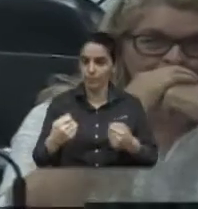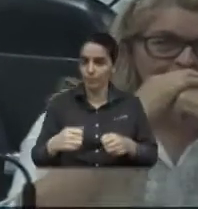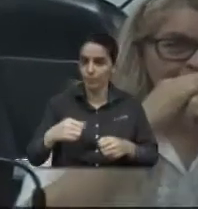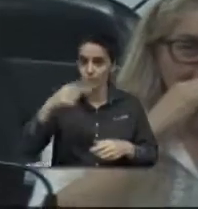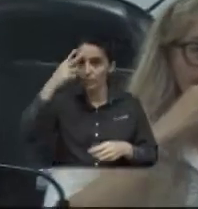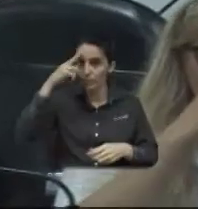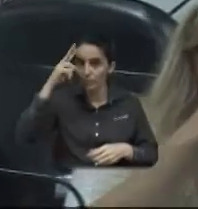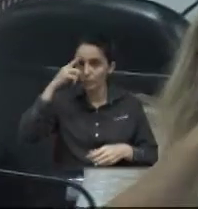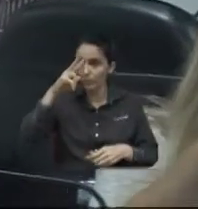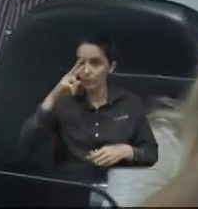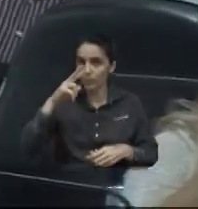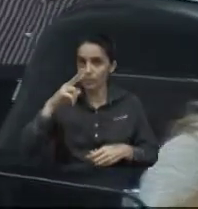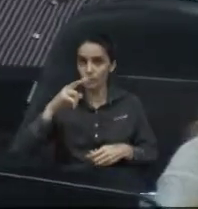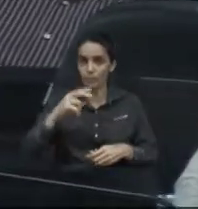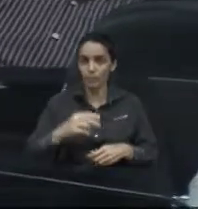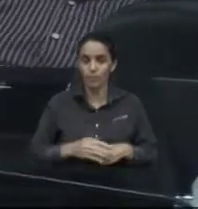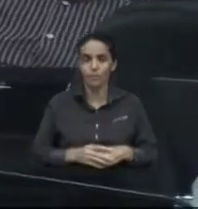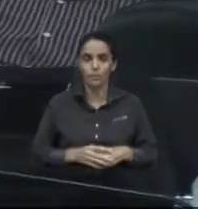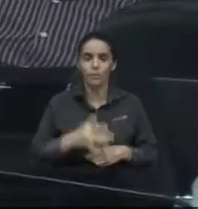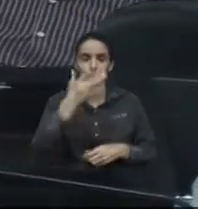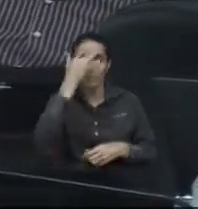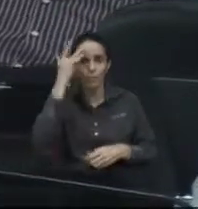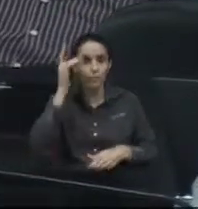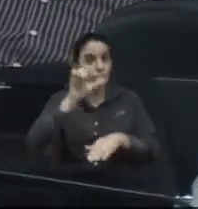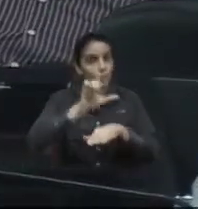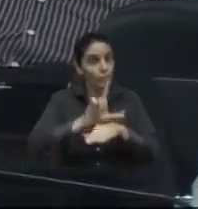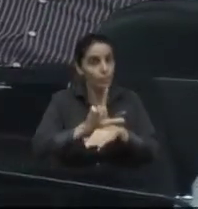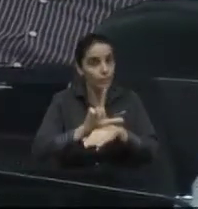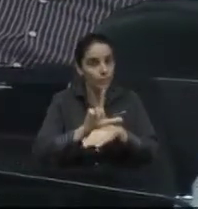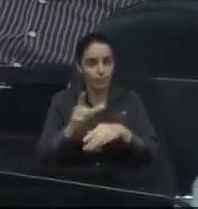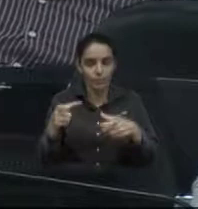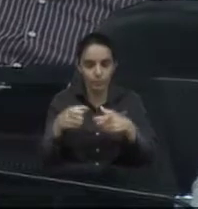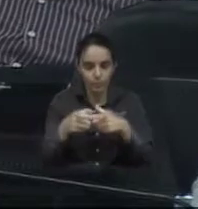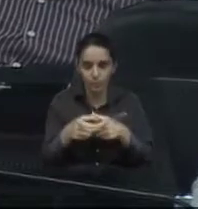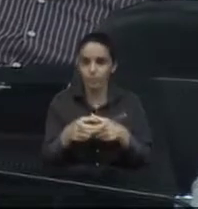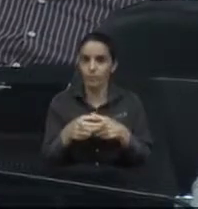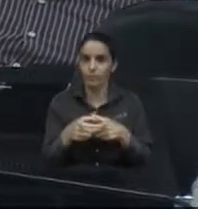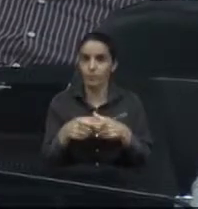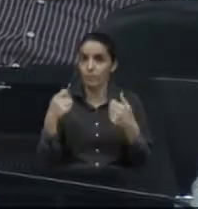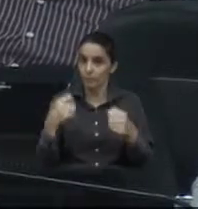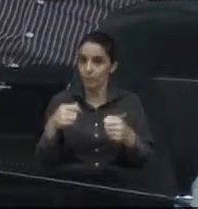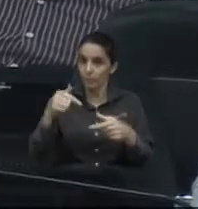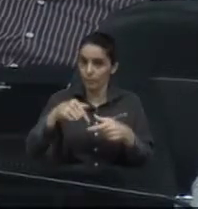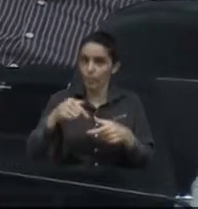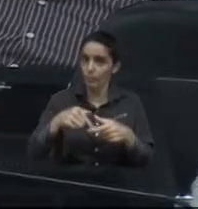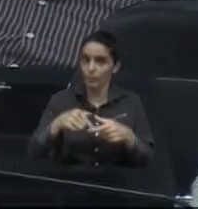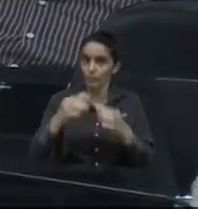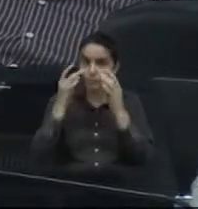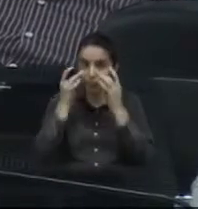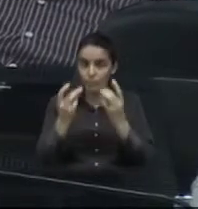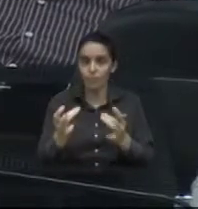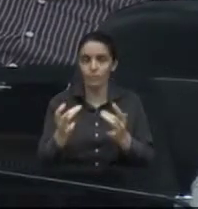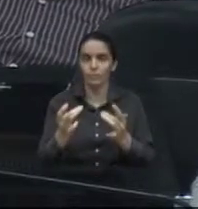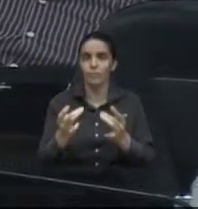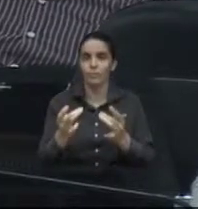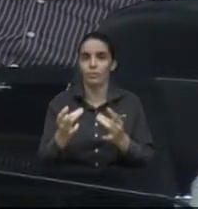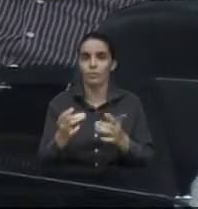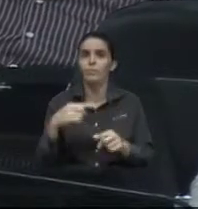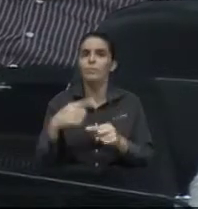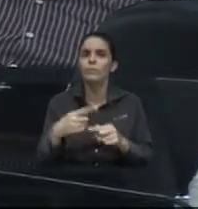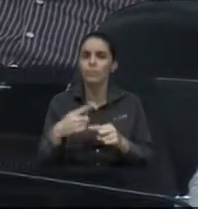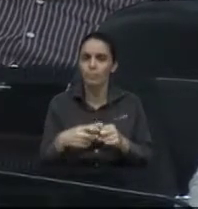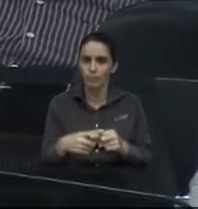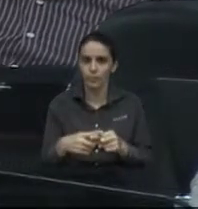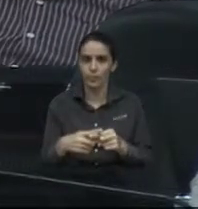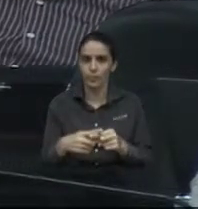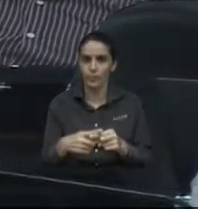dos pequenos comerciantes. Nós não podemos esquecer dos microempresários. Temos sim